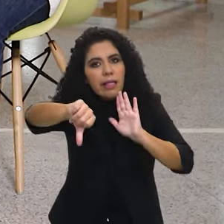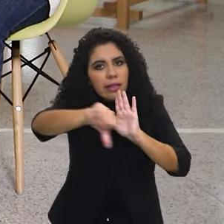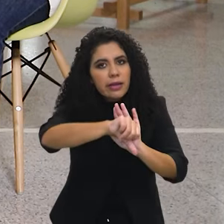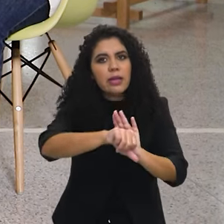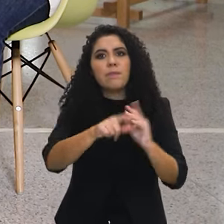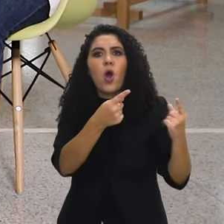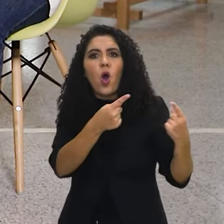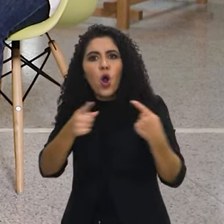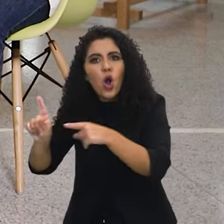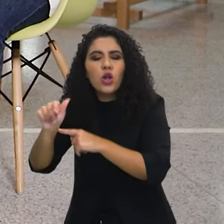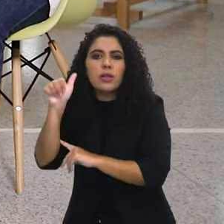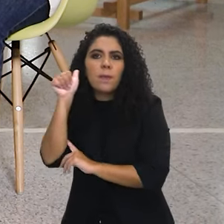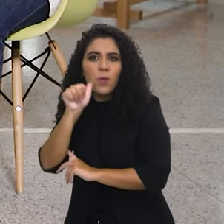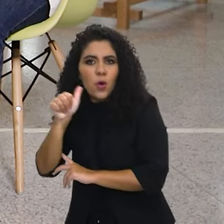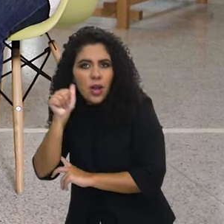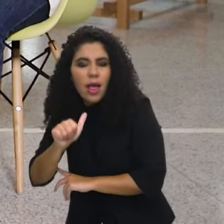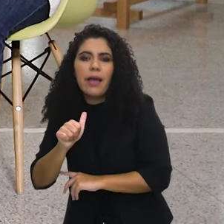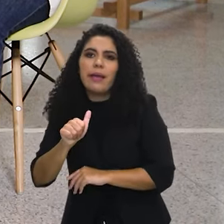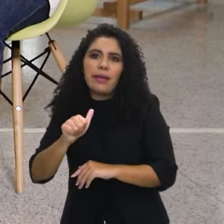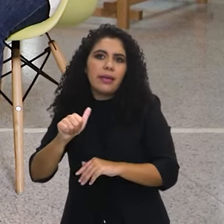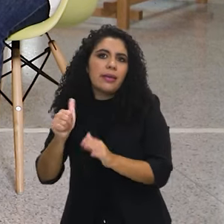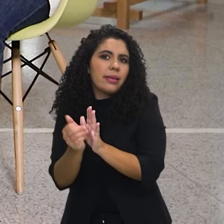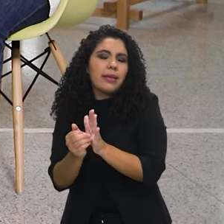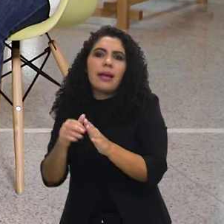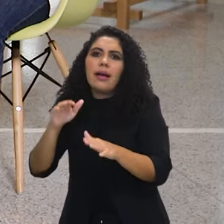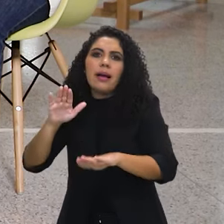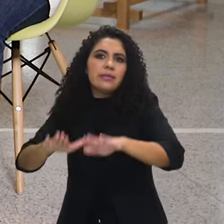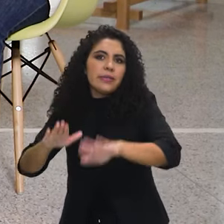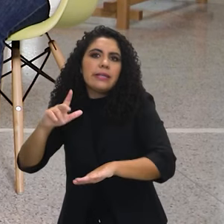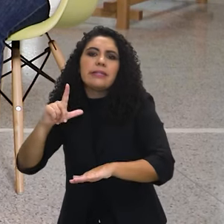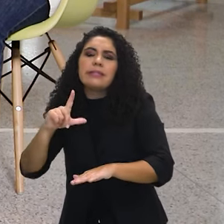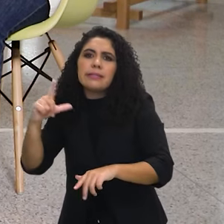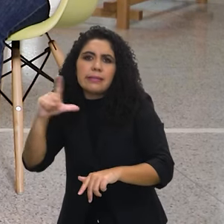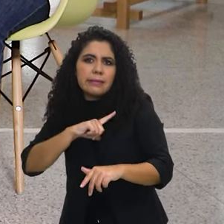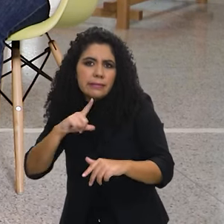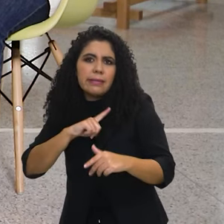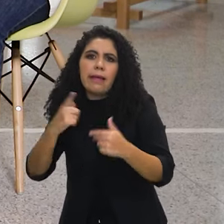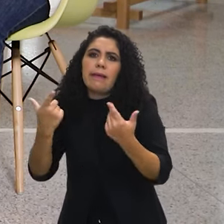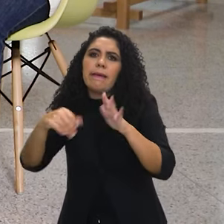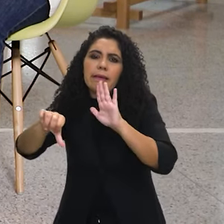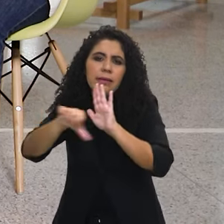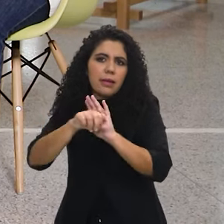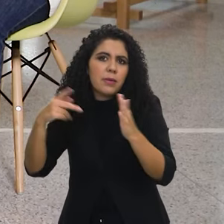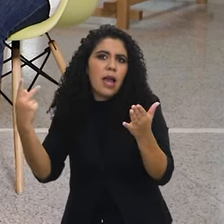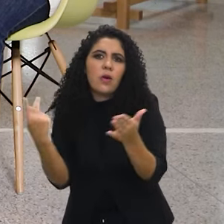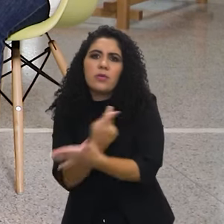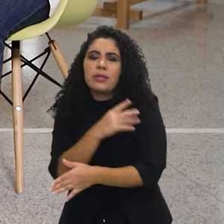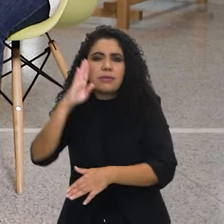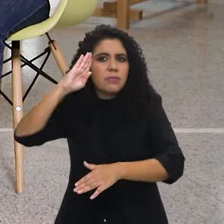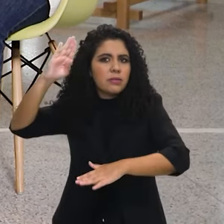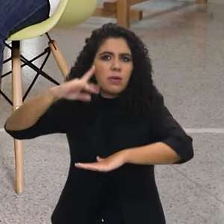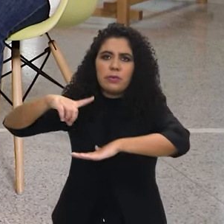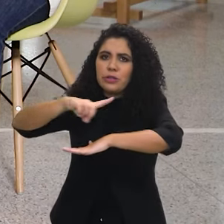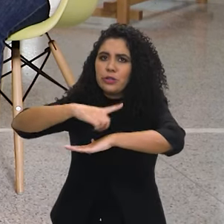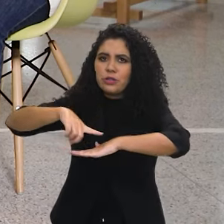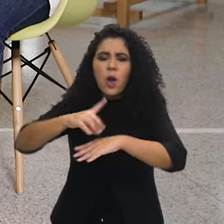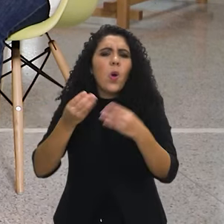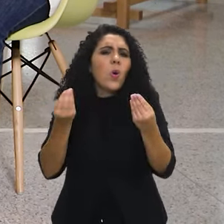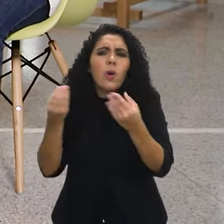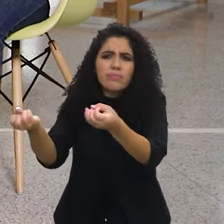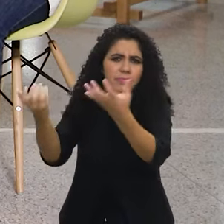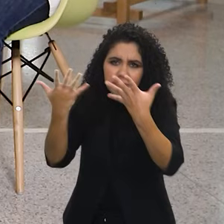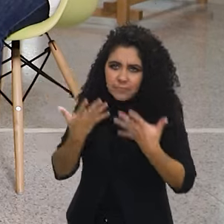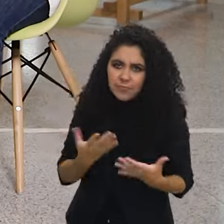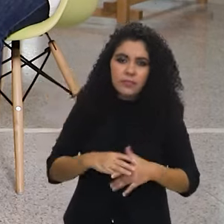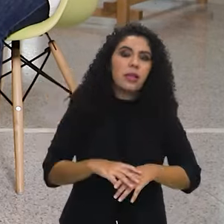a mulher muitas vezes também sofrem crimes eh no ambiente digital como que a gente tá se preparando para essa nova era ministra